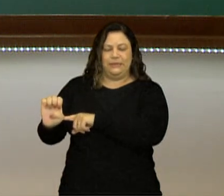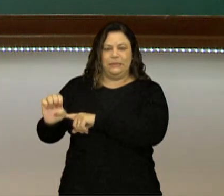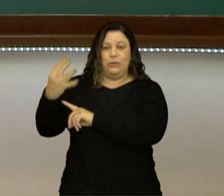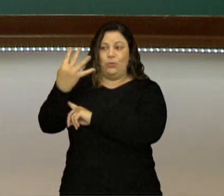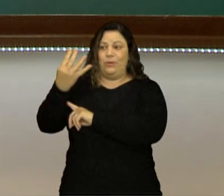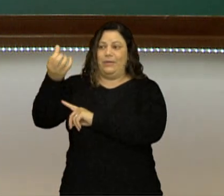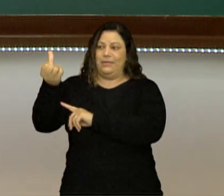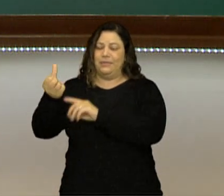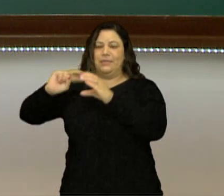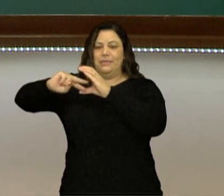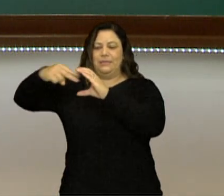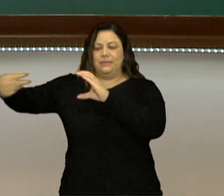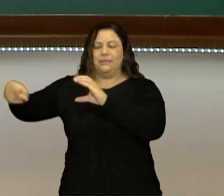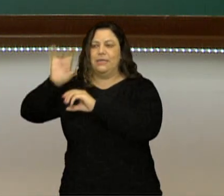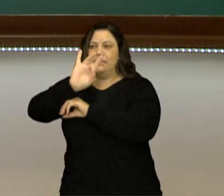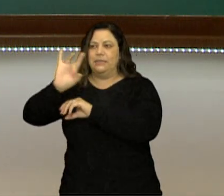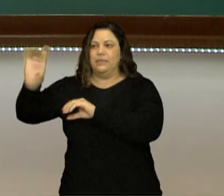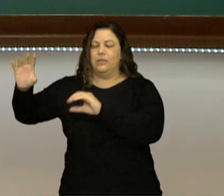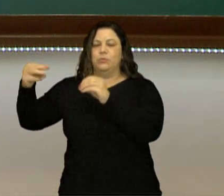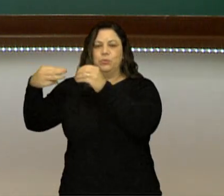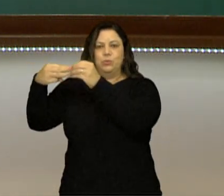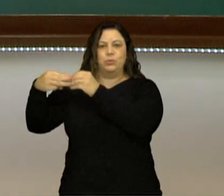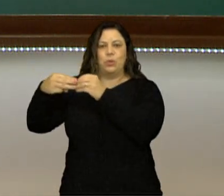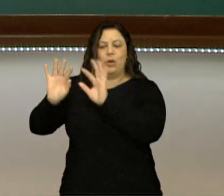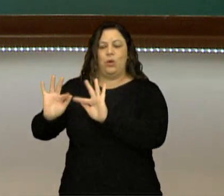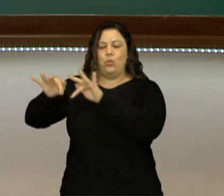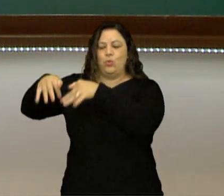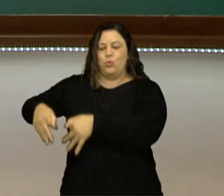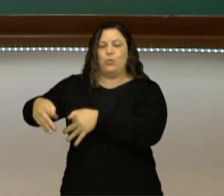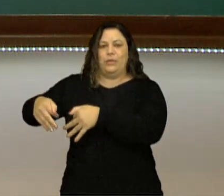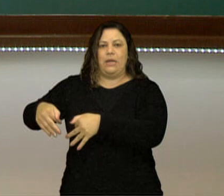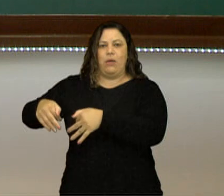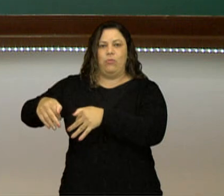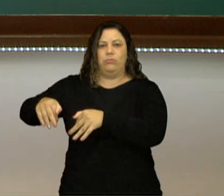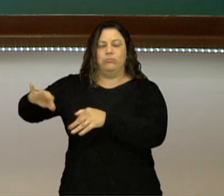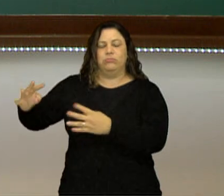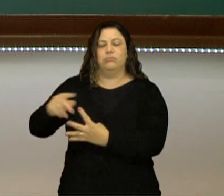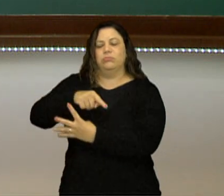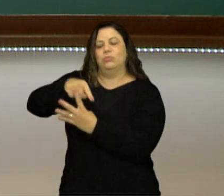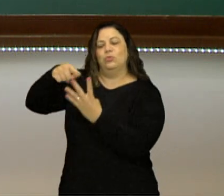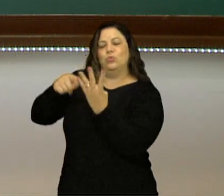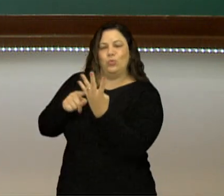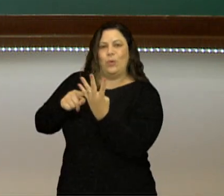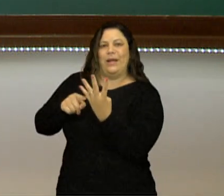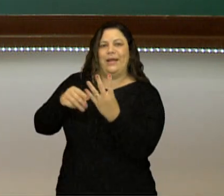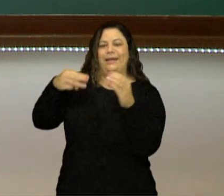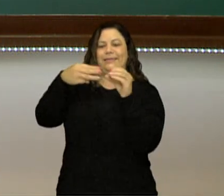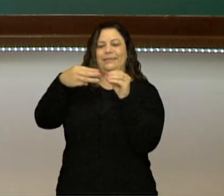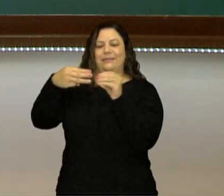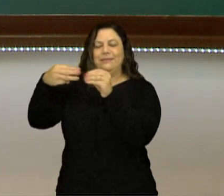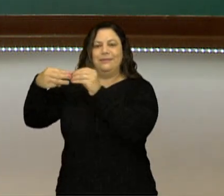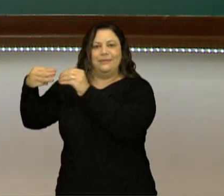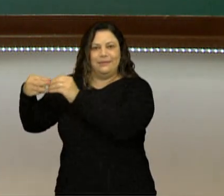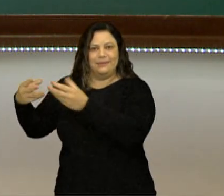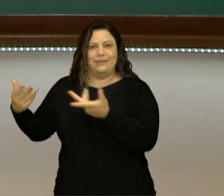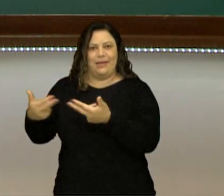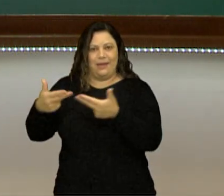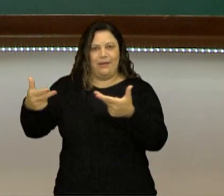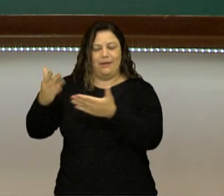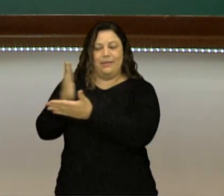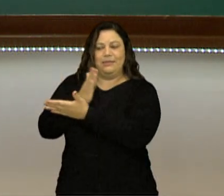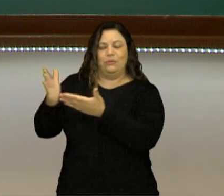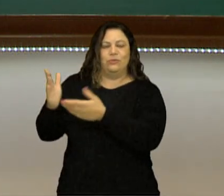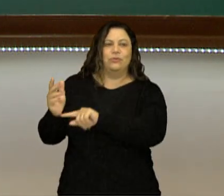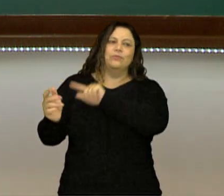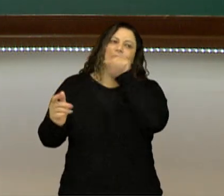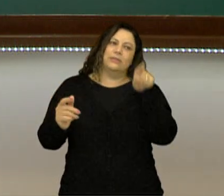cromossomos por célula, formaria ao final do processo 4 células com a metade do número de cromossomos. Portanto, a divisão celular ela